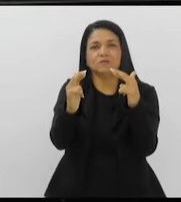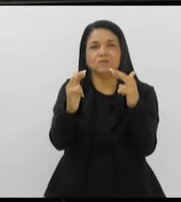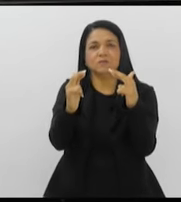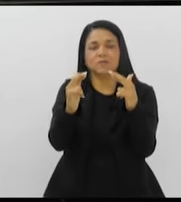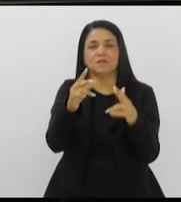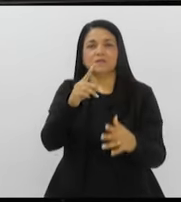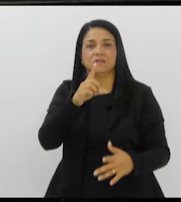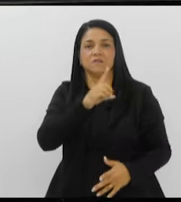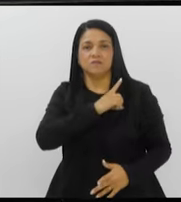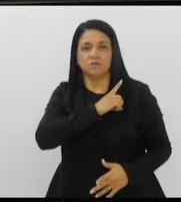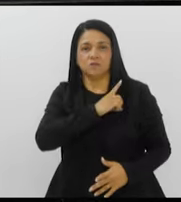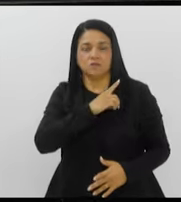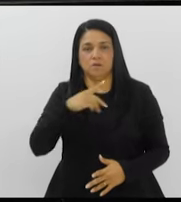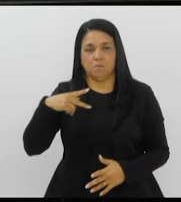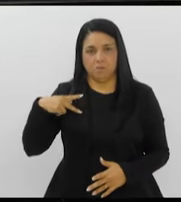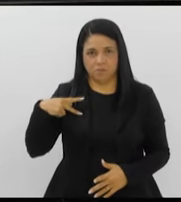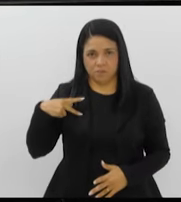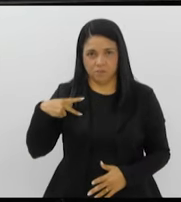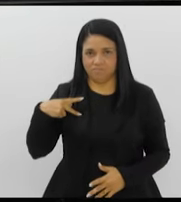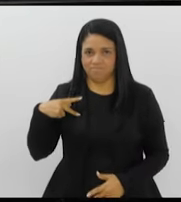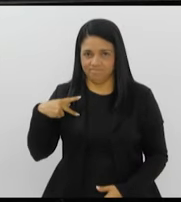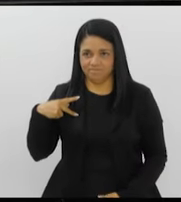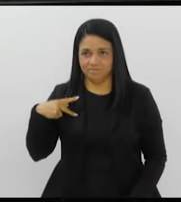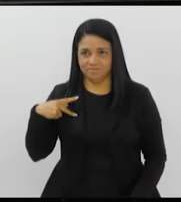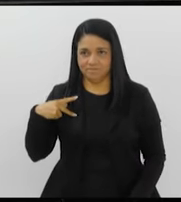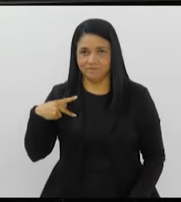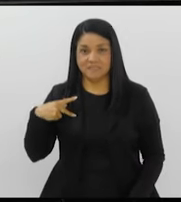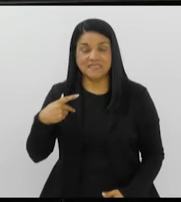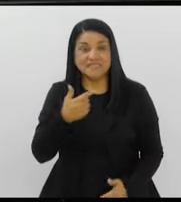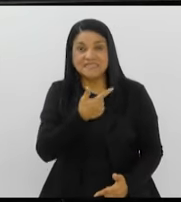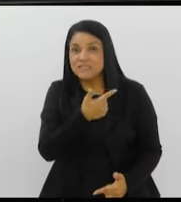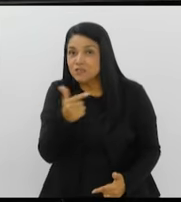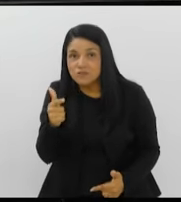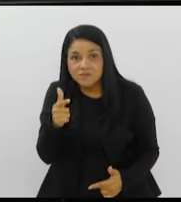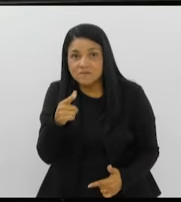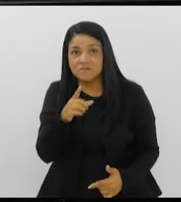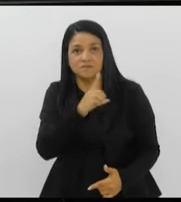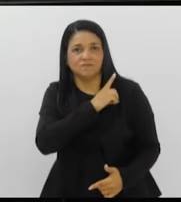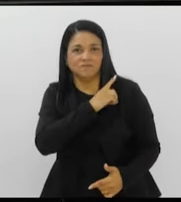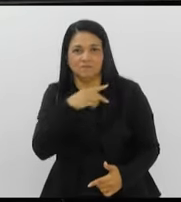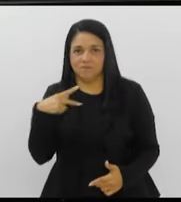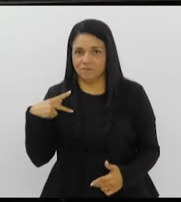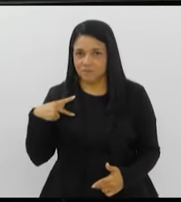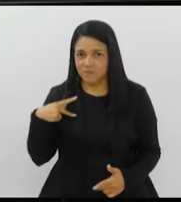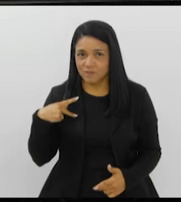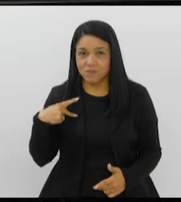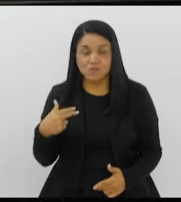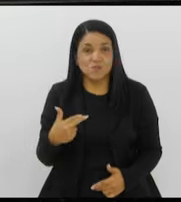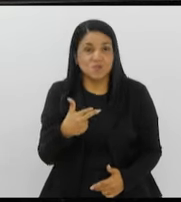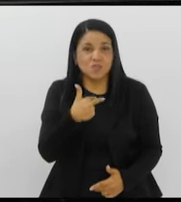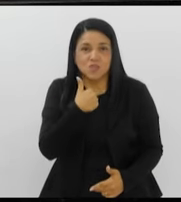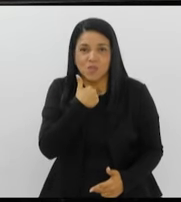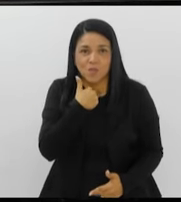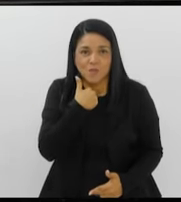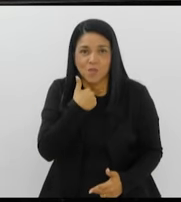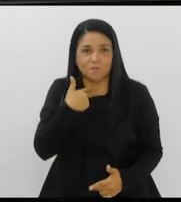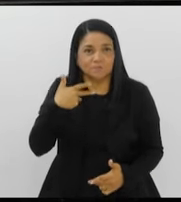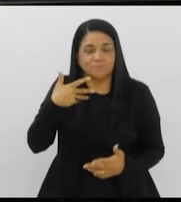Defensoria Pública. Sem Defensoria Pública, não podemos falar